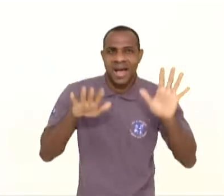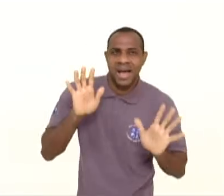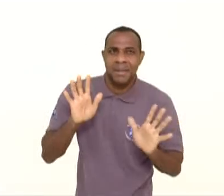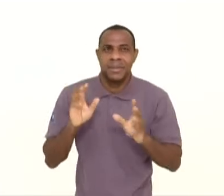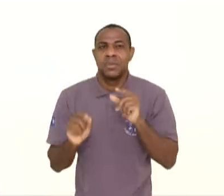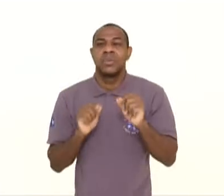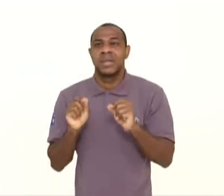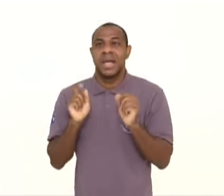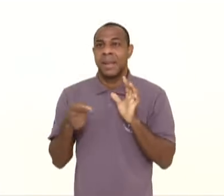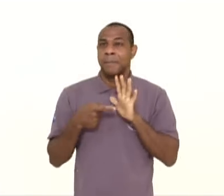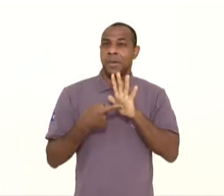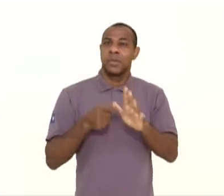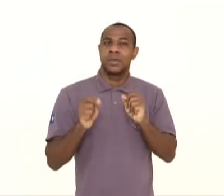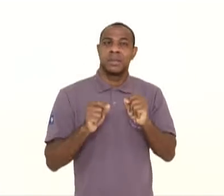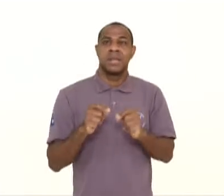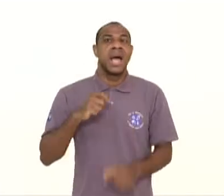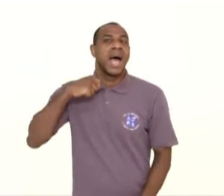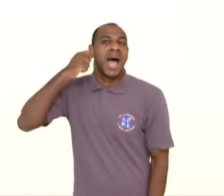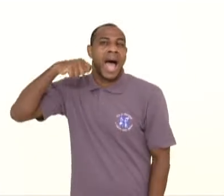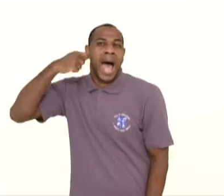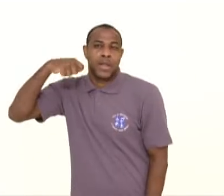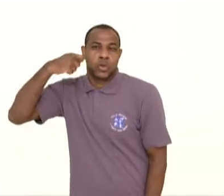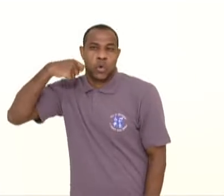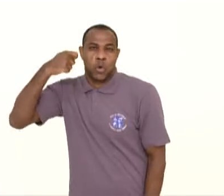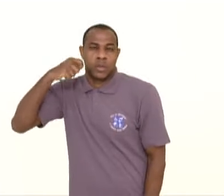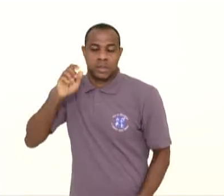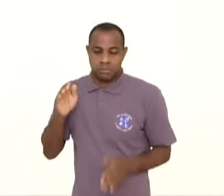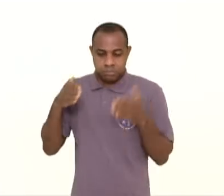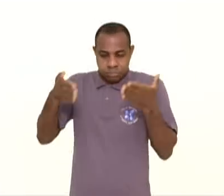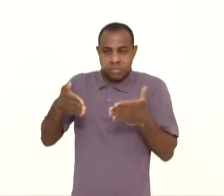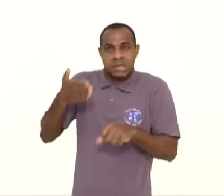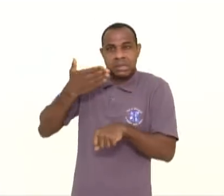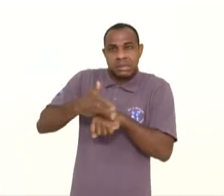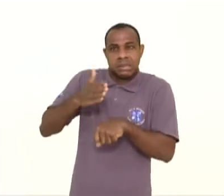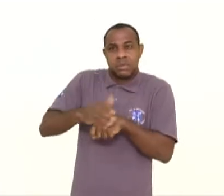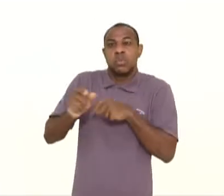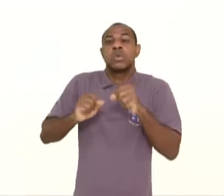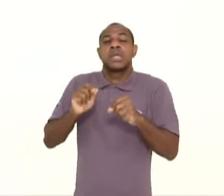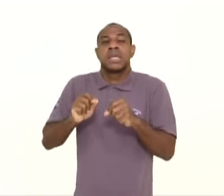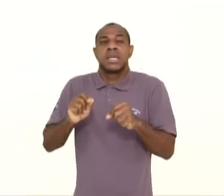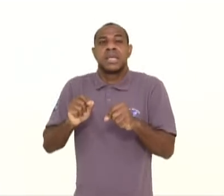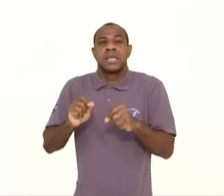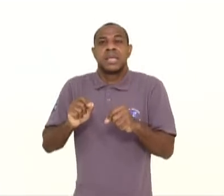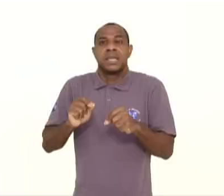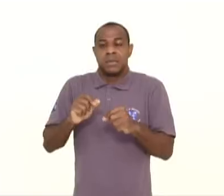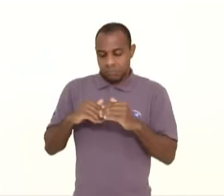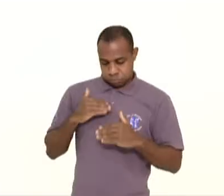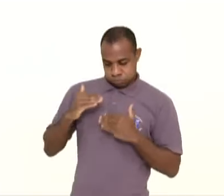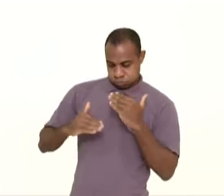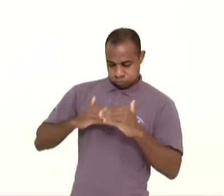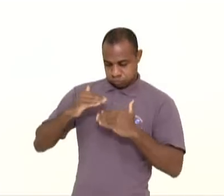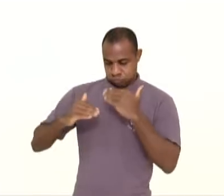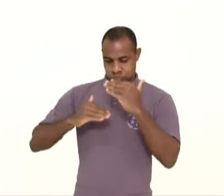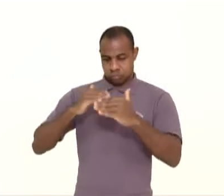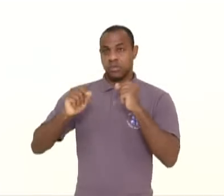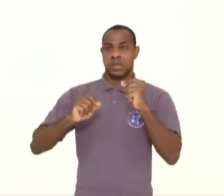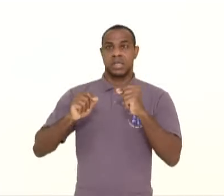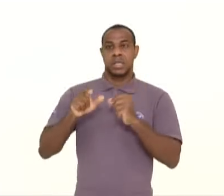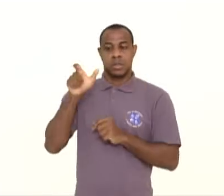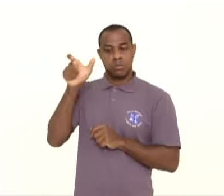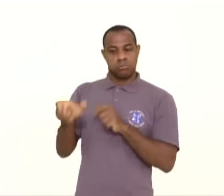hipoteses, era representada por atores que se concentravam mais na construção e no desenvolvimento de seus